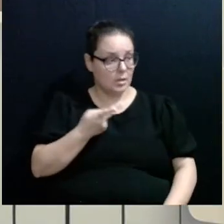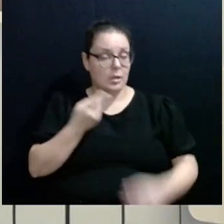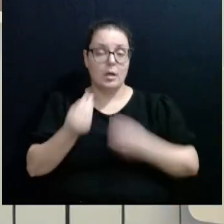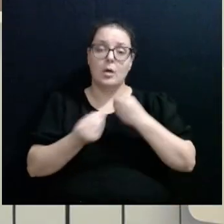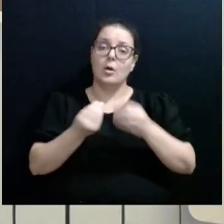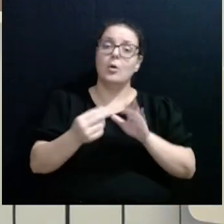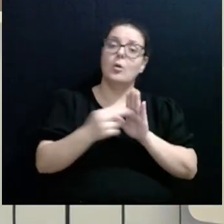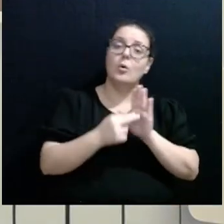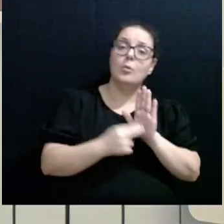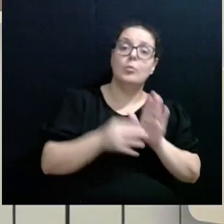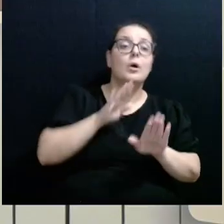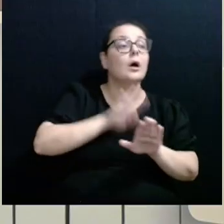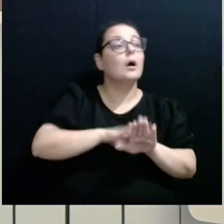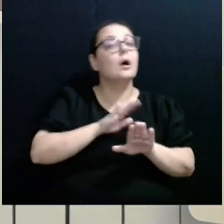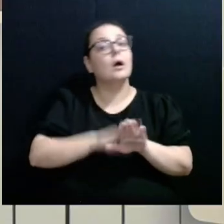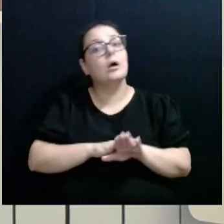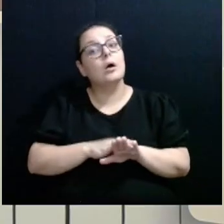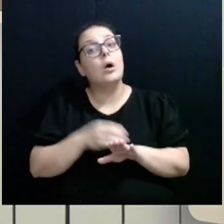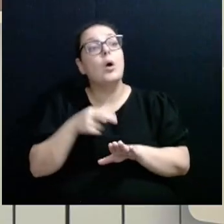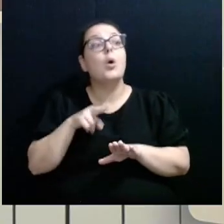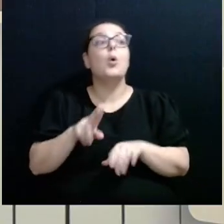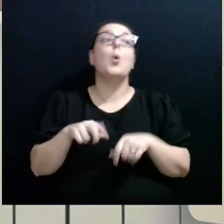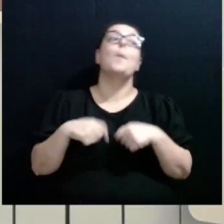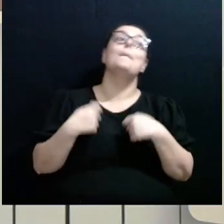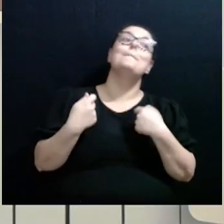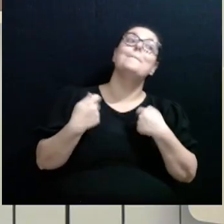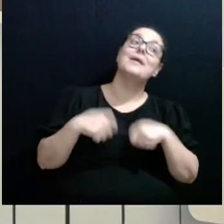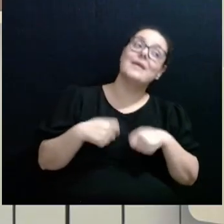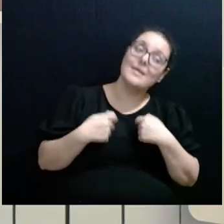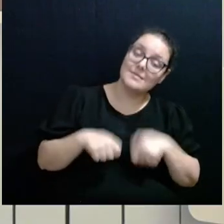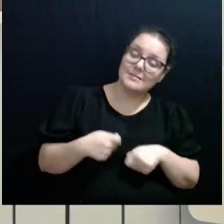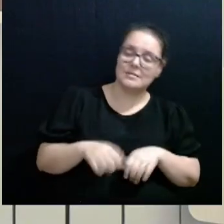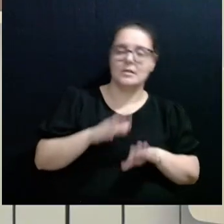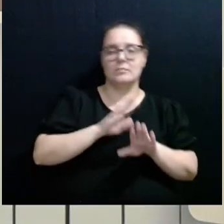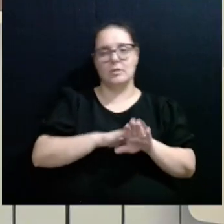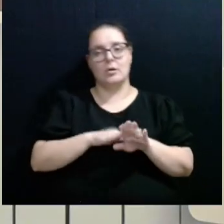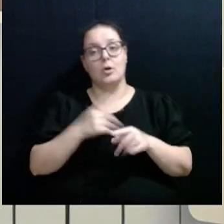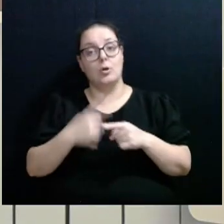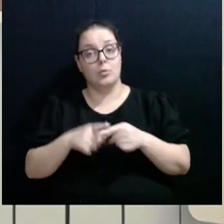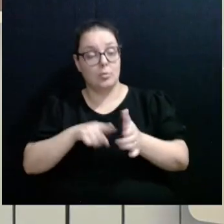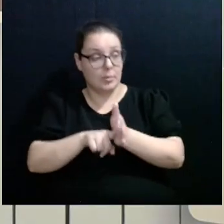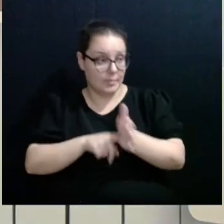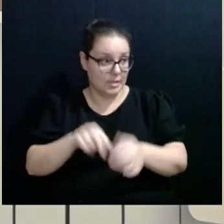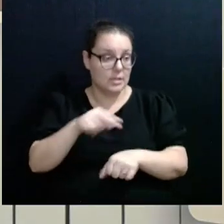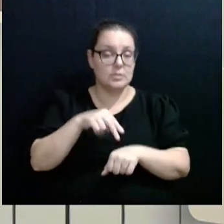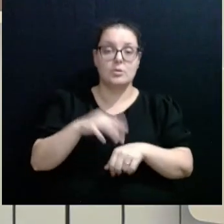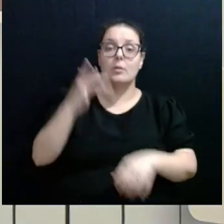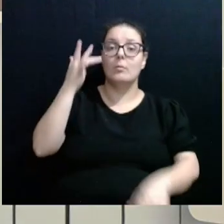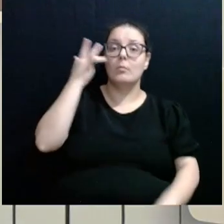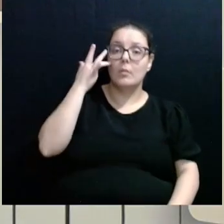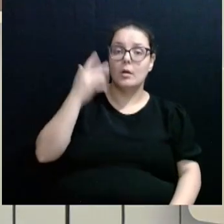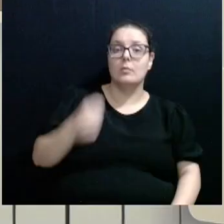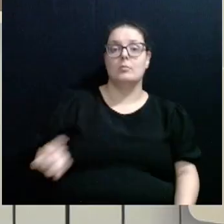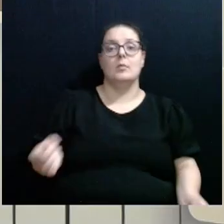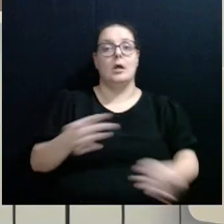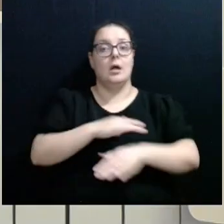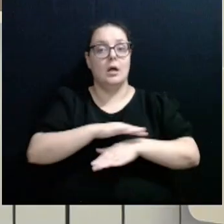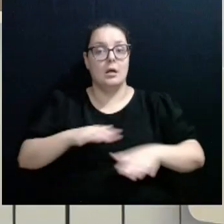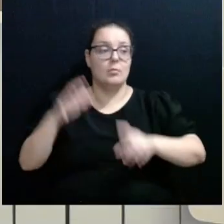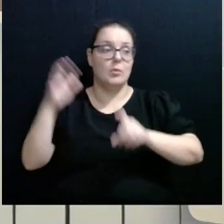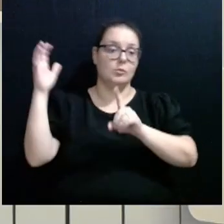atua ou deveria atuar? Porque uma pesquisa nacional sobre a maturidade no combate ao assédio no Brasil,